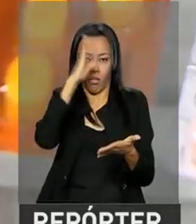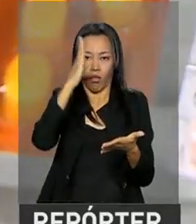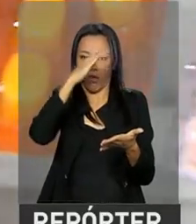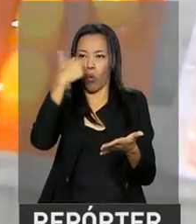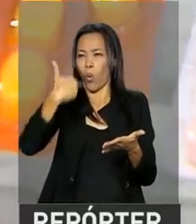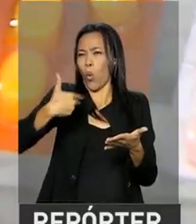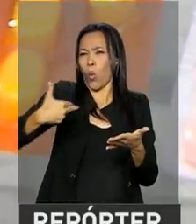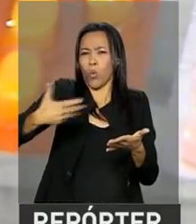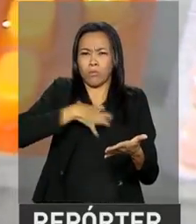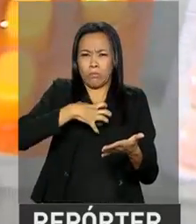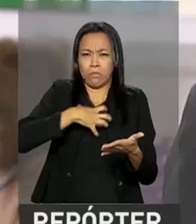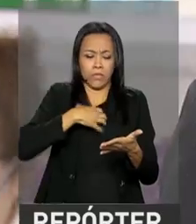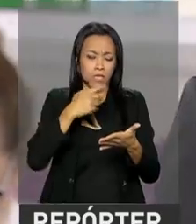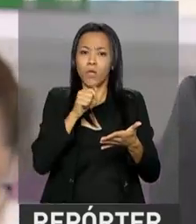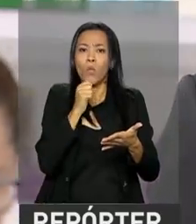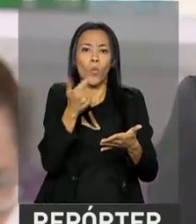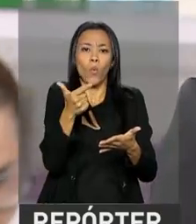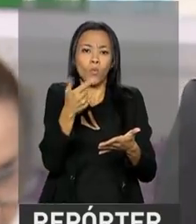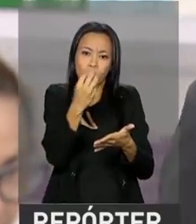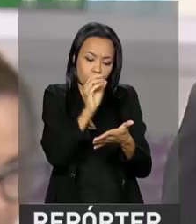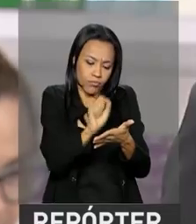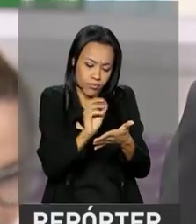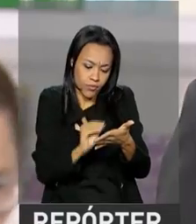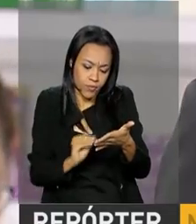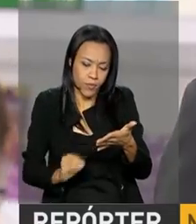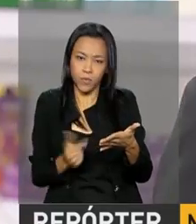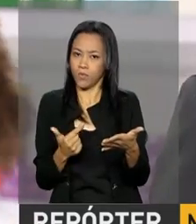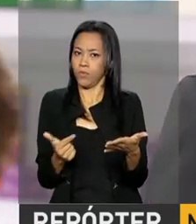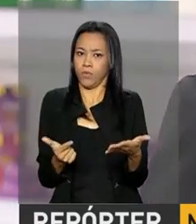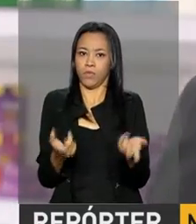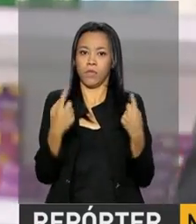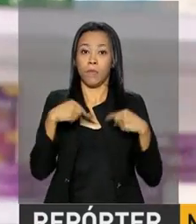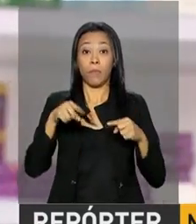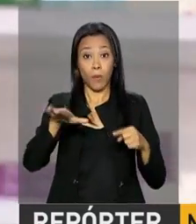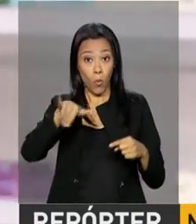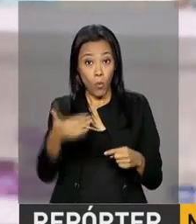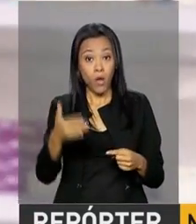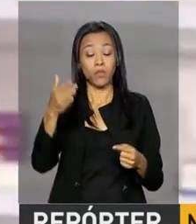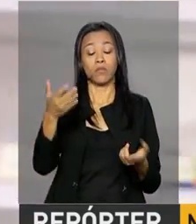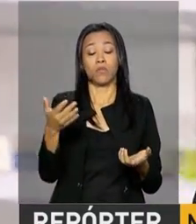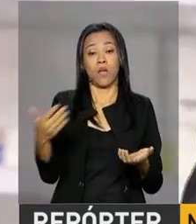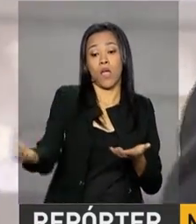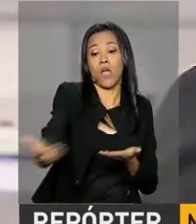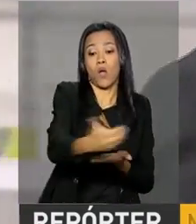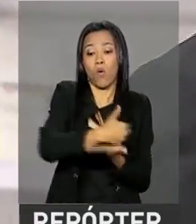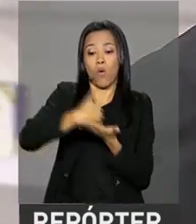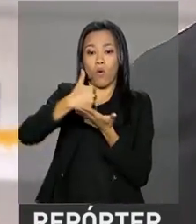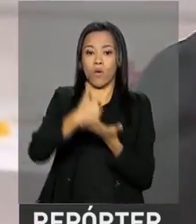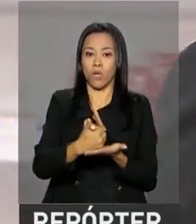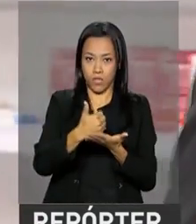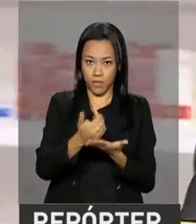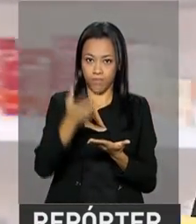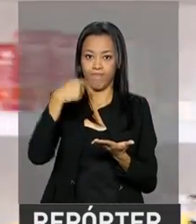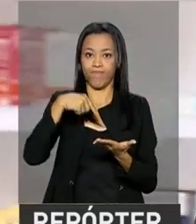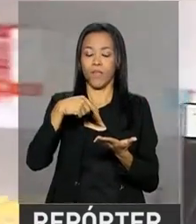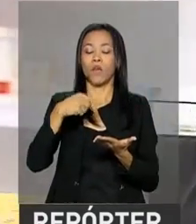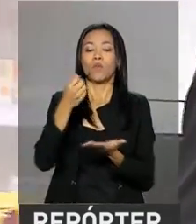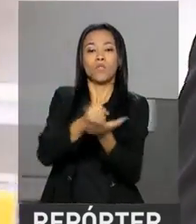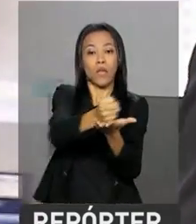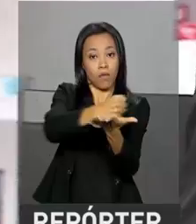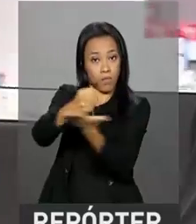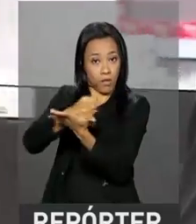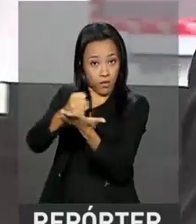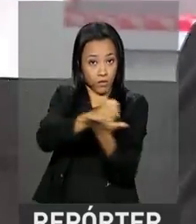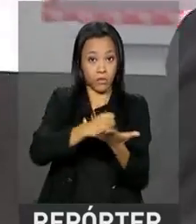substâncias proibidas logo depois que o medicamento é suspenso pela anvisa o fabricante recolhe o produto das farmácias mas